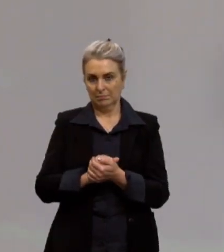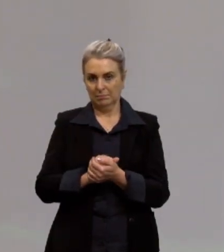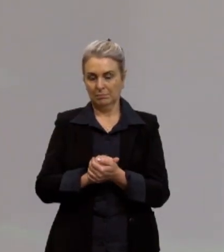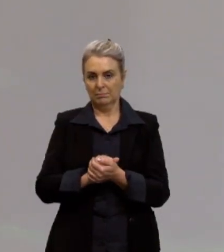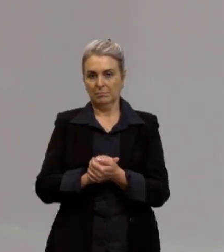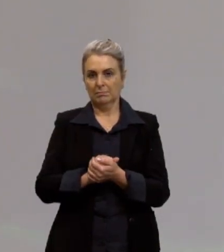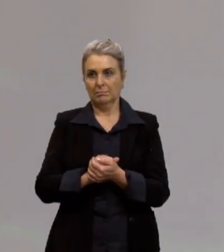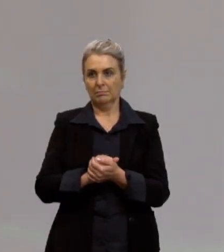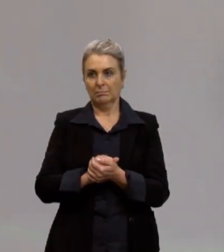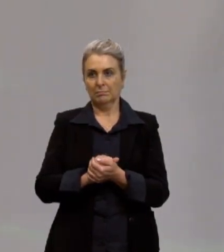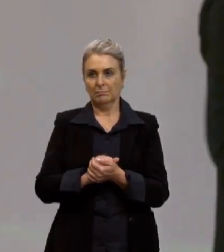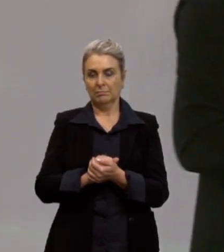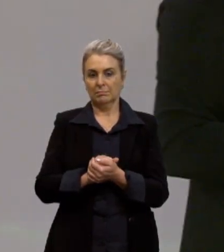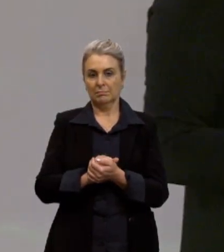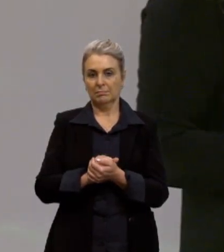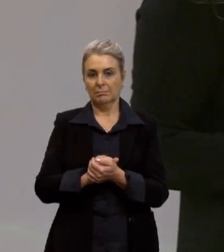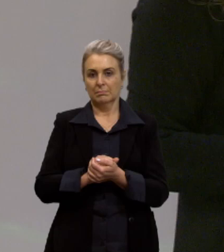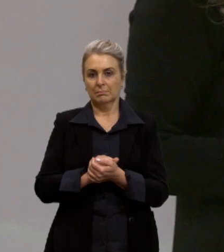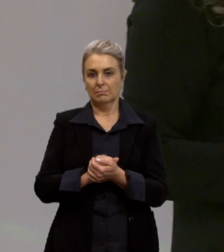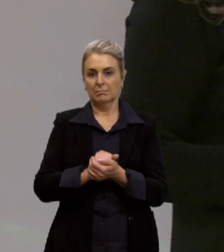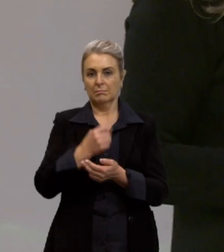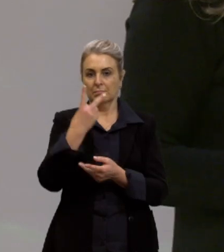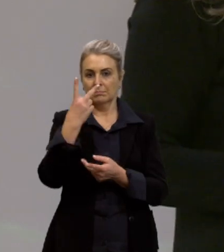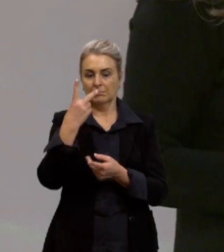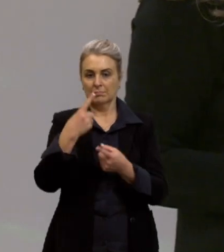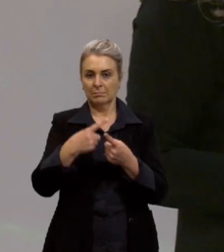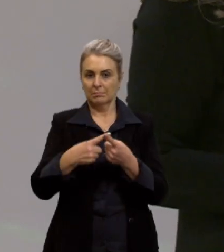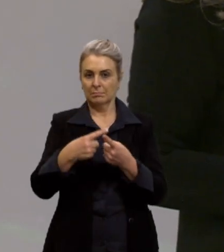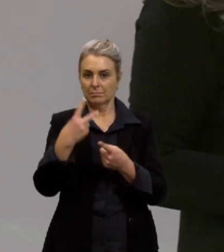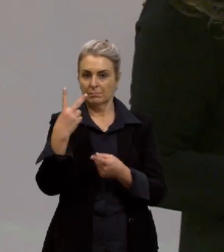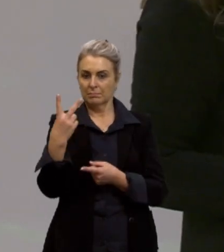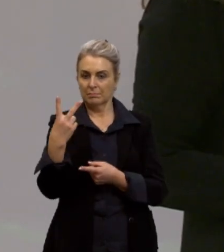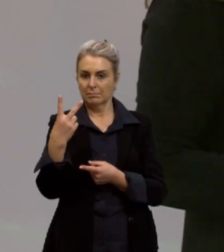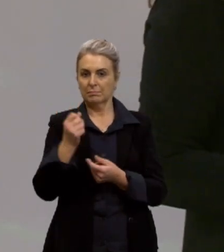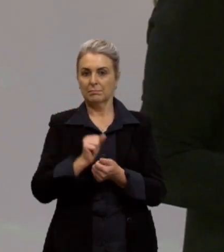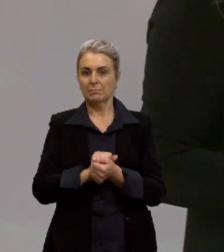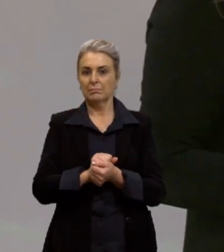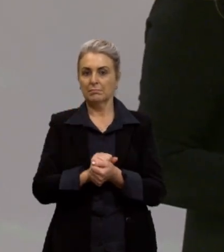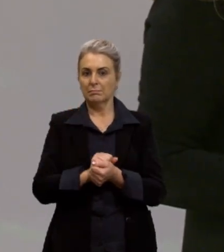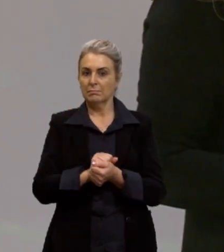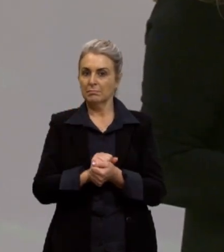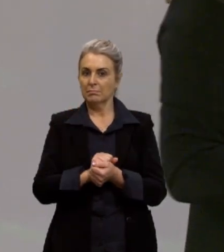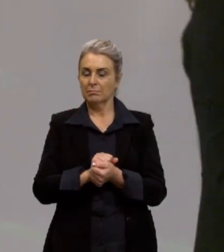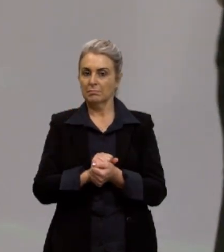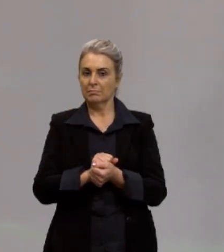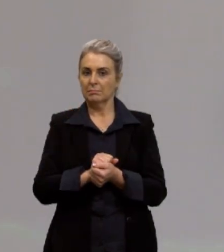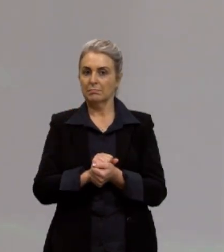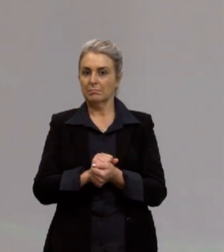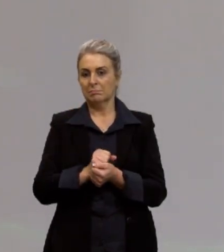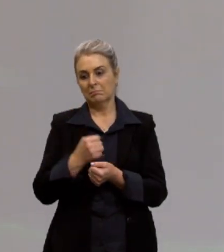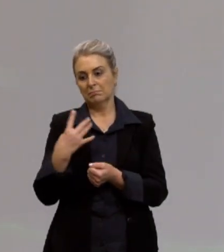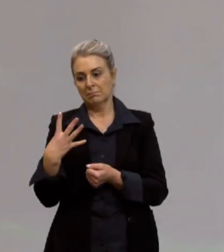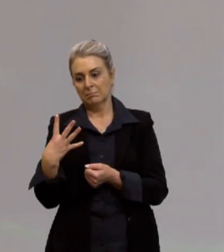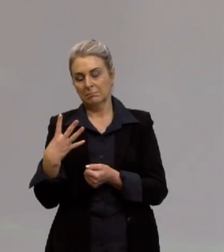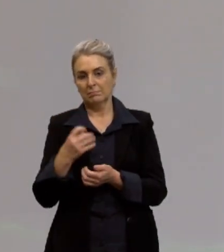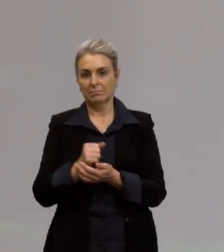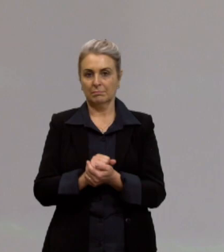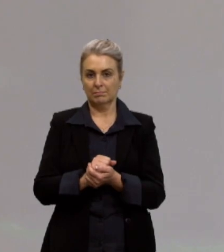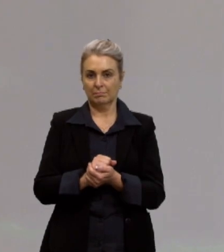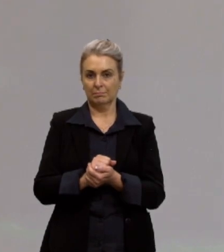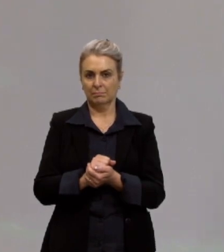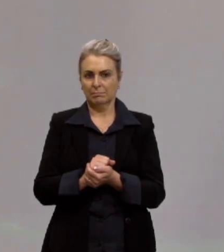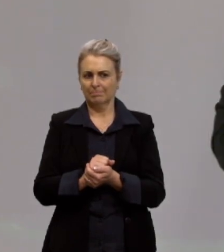4. Então, 2 vezes 2, o 32, pode ser. Tá? Pode ser, mas ele está